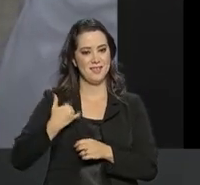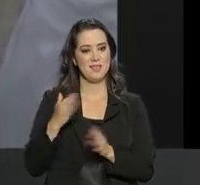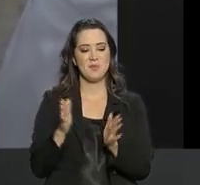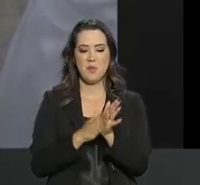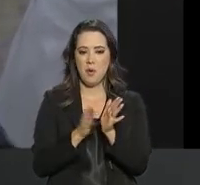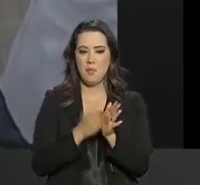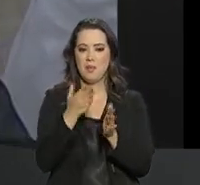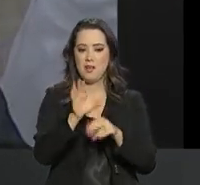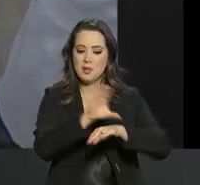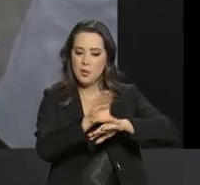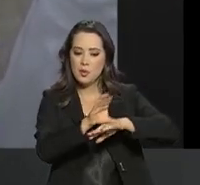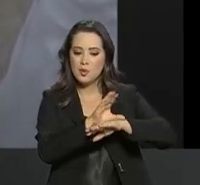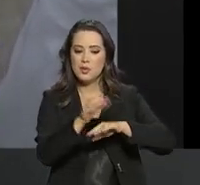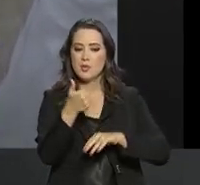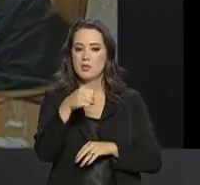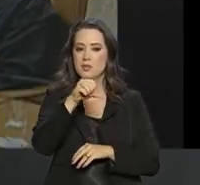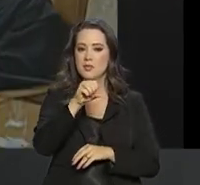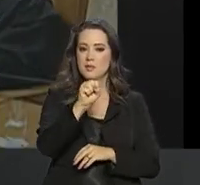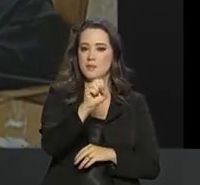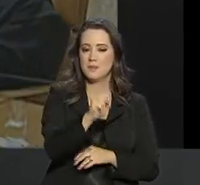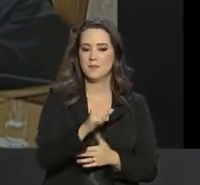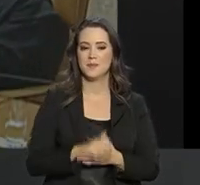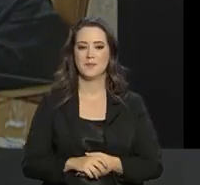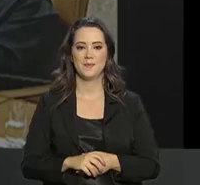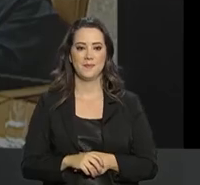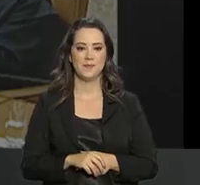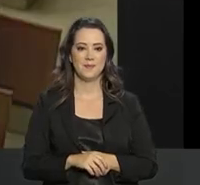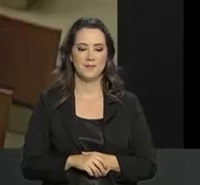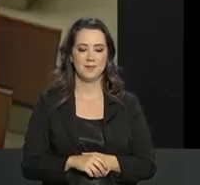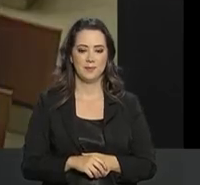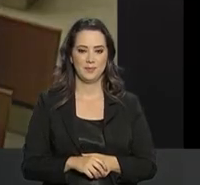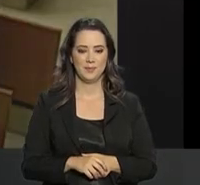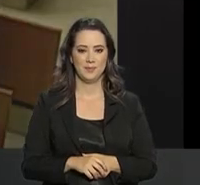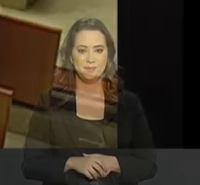Meu aplauso à Constituição de 88.